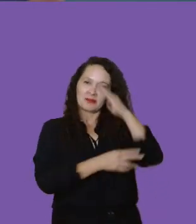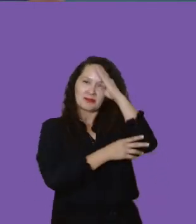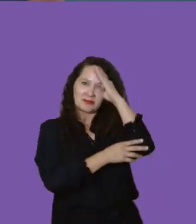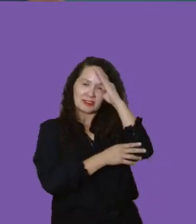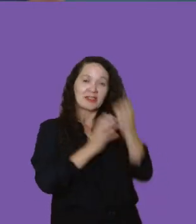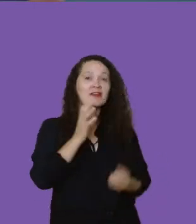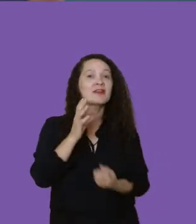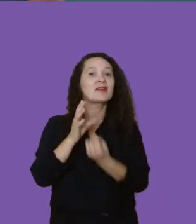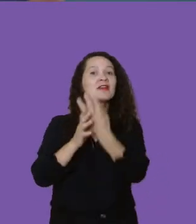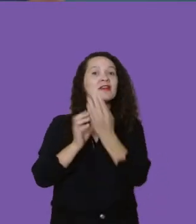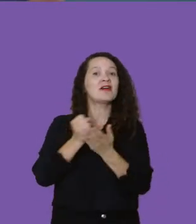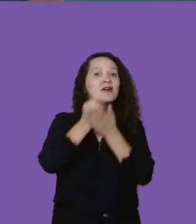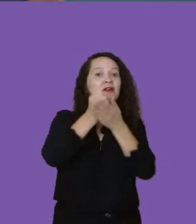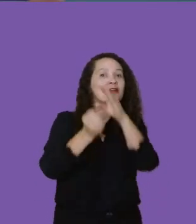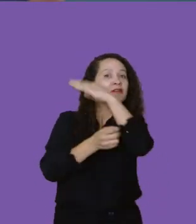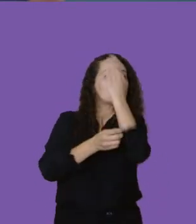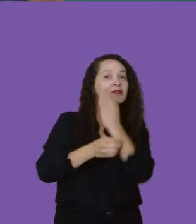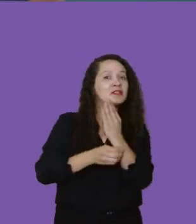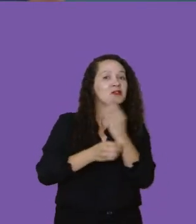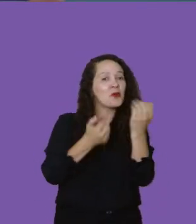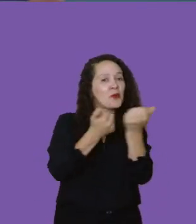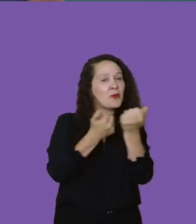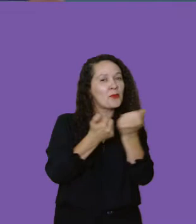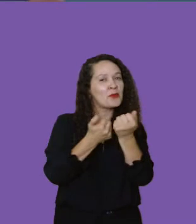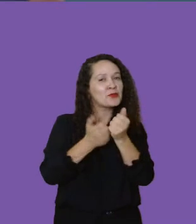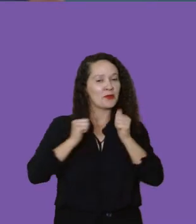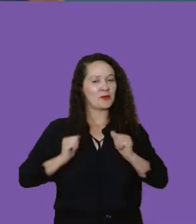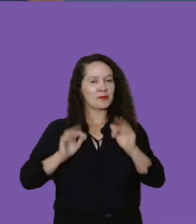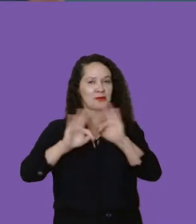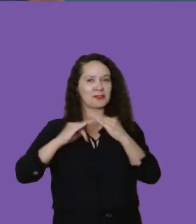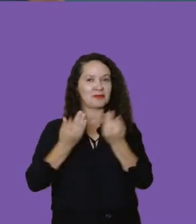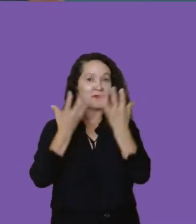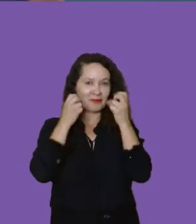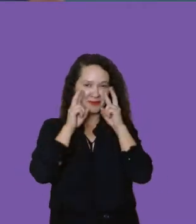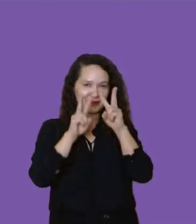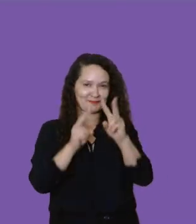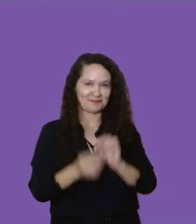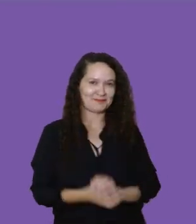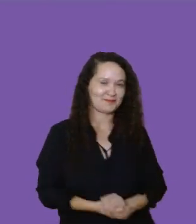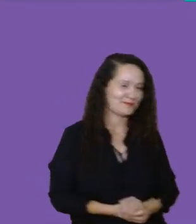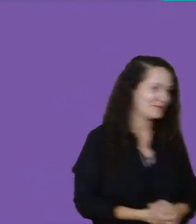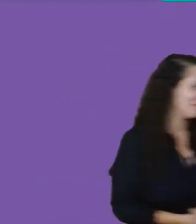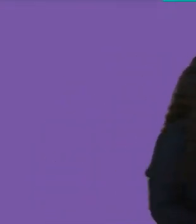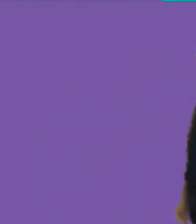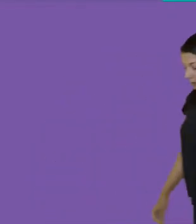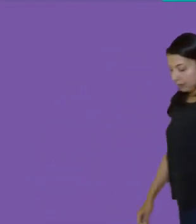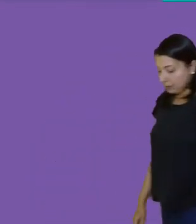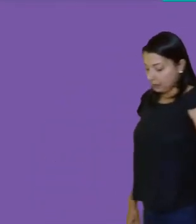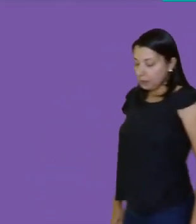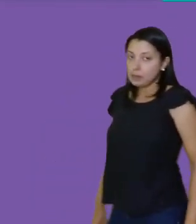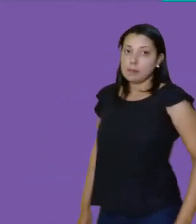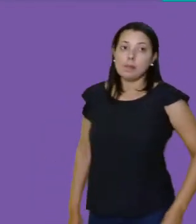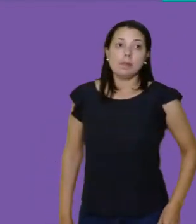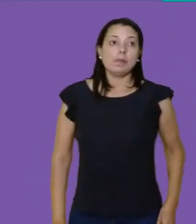que cria o Auxílio Brasil em substituição ao Bolsa Família. Vamos acompanhar.